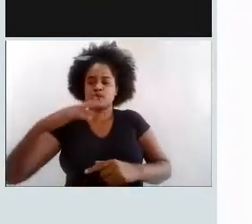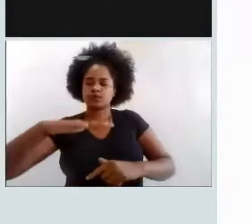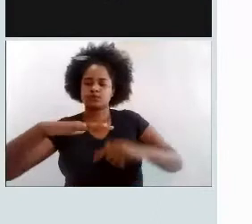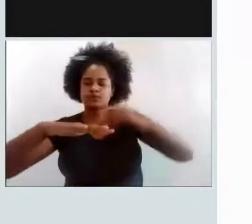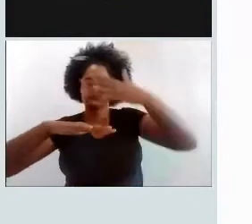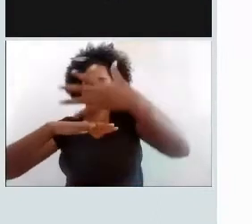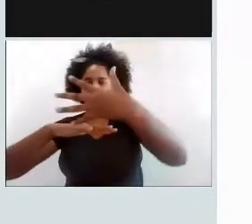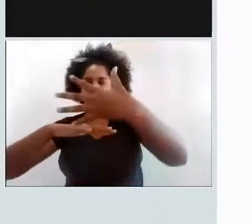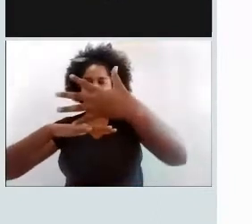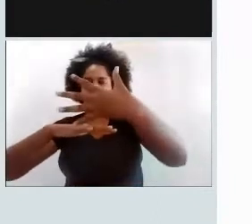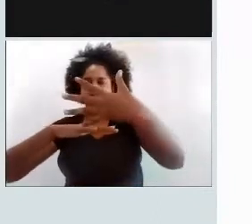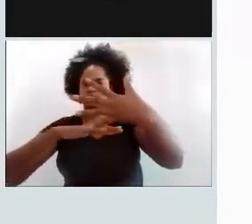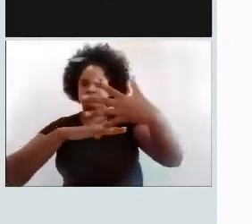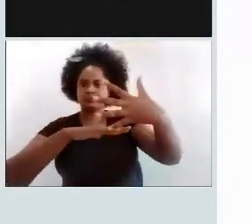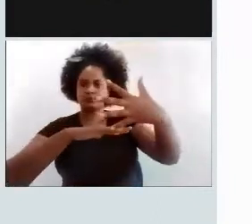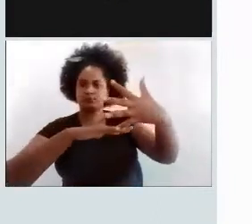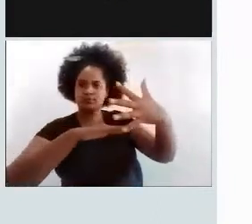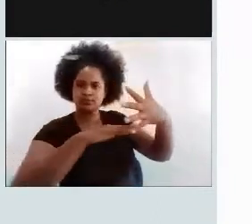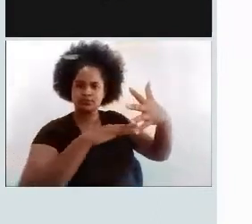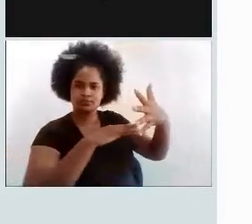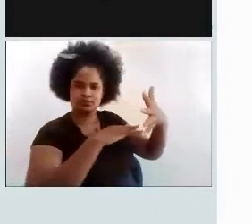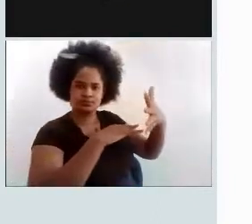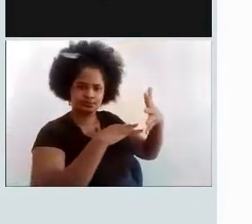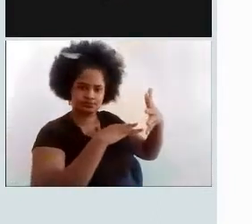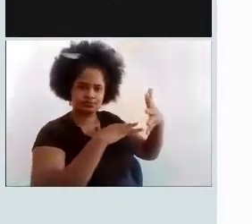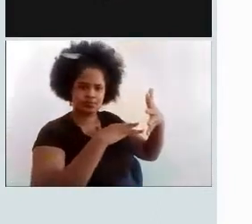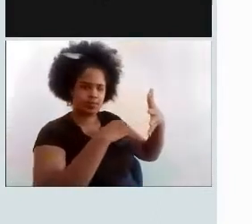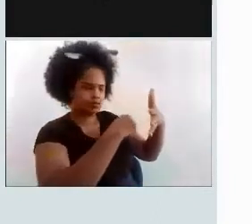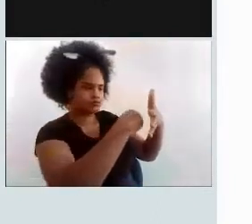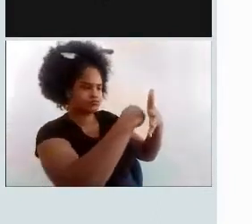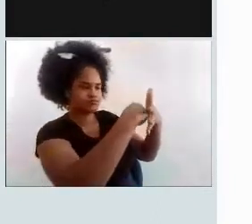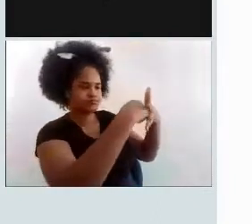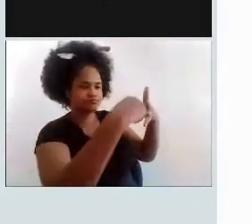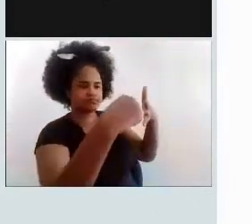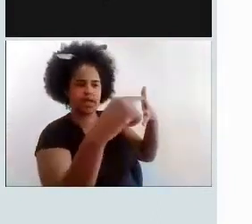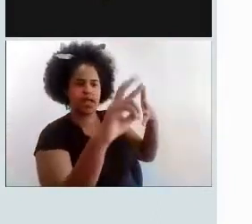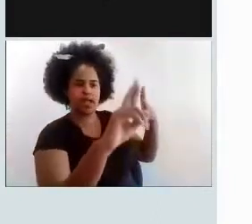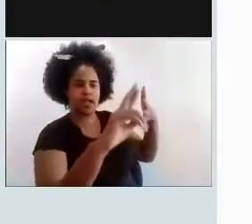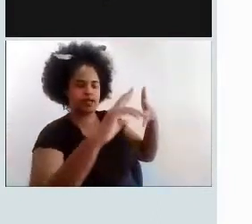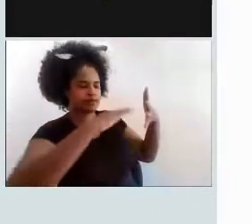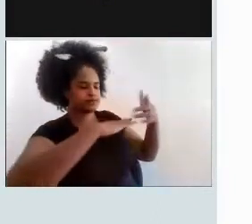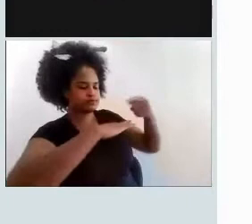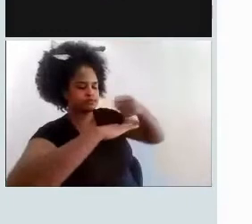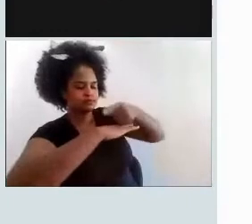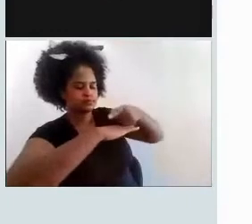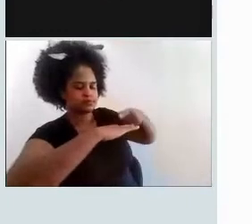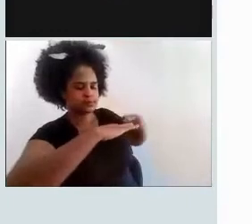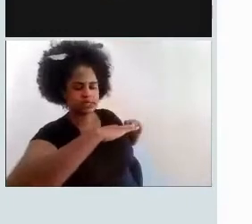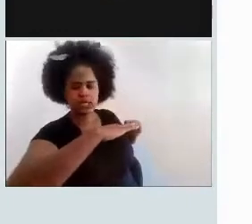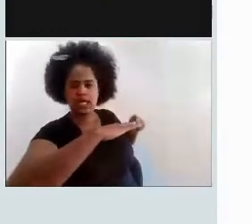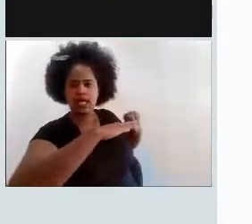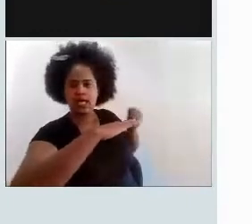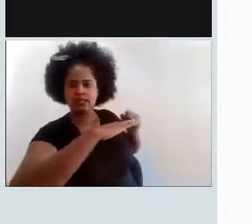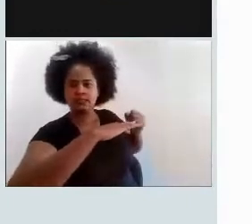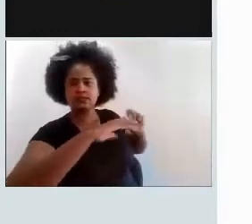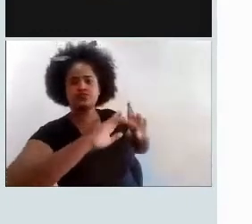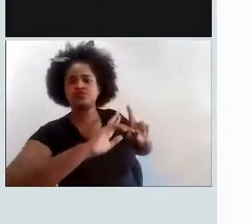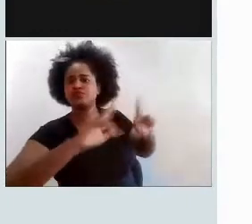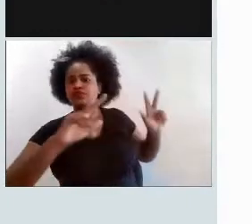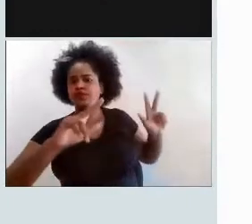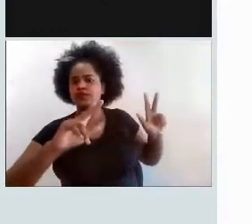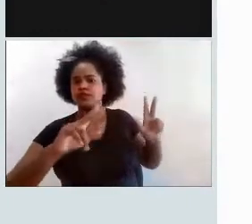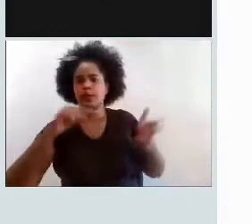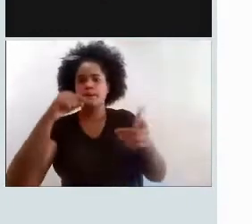diferentes. Tanto na questão dos pontos, elas não têm pontos em comum e não fazem parte de um mesmo plano,